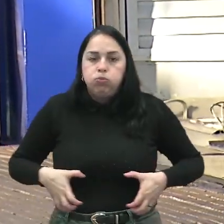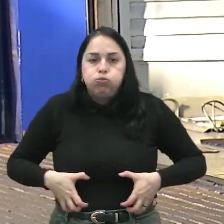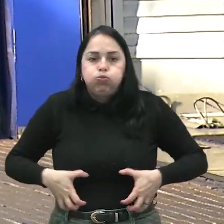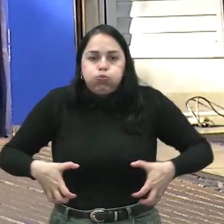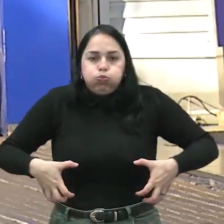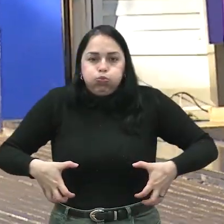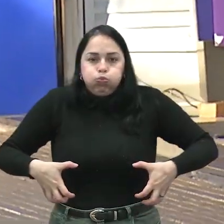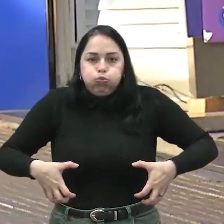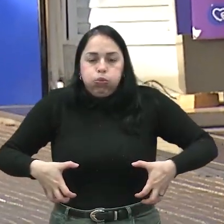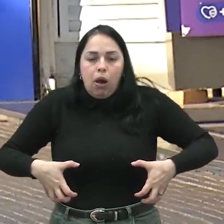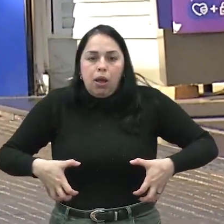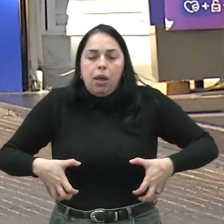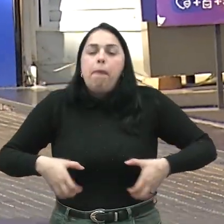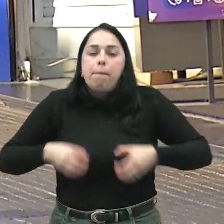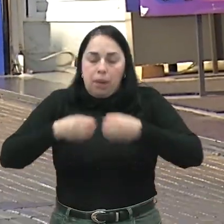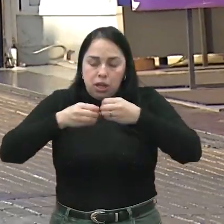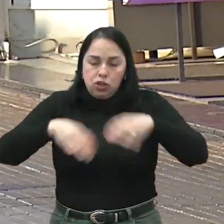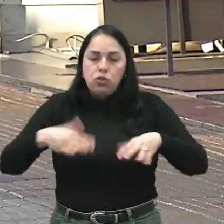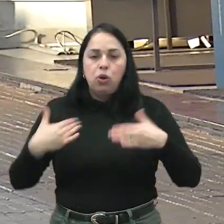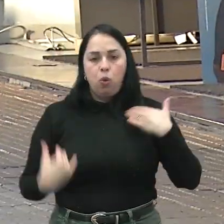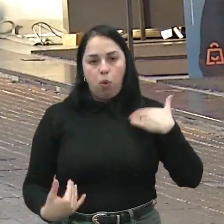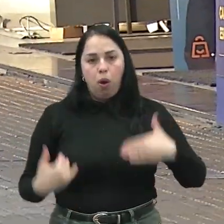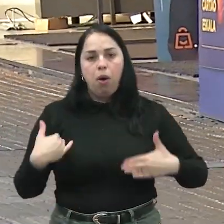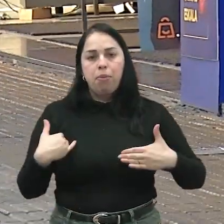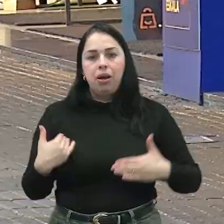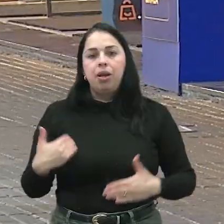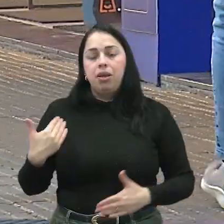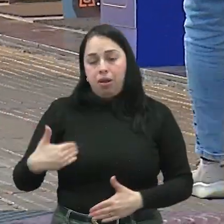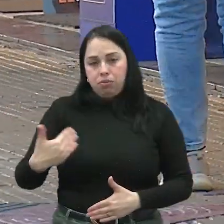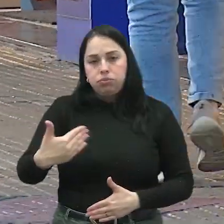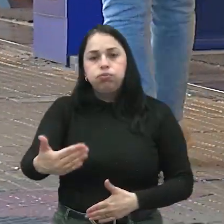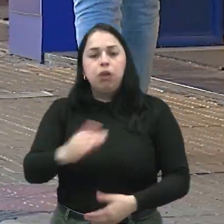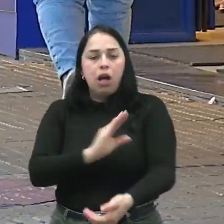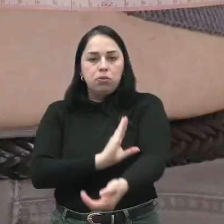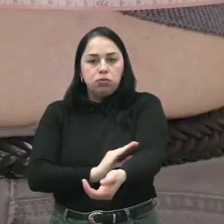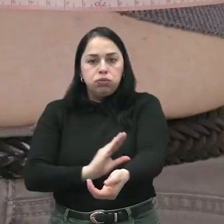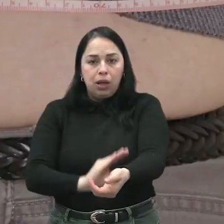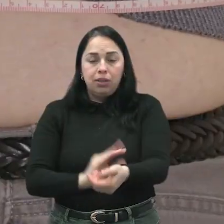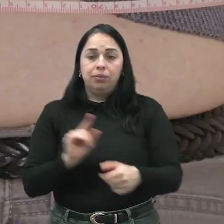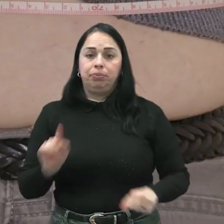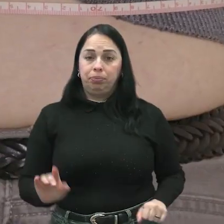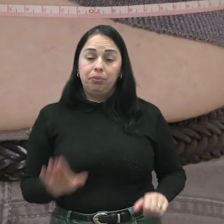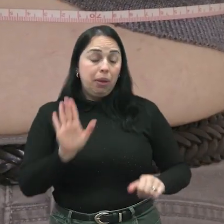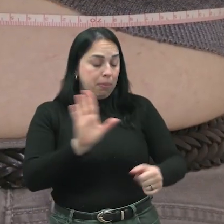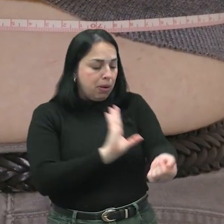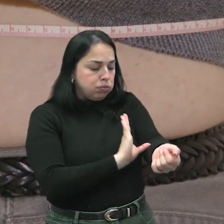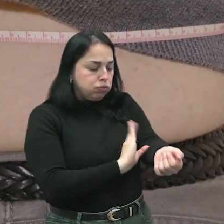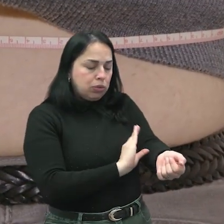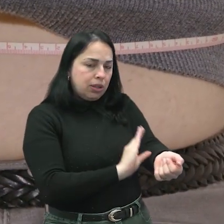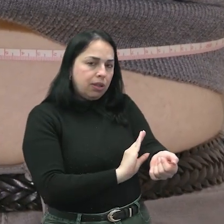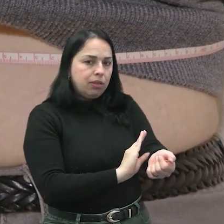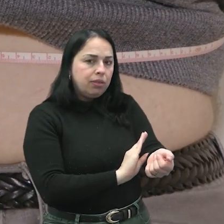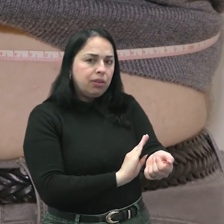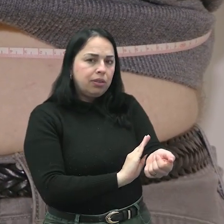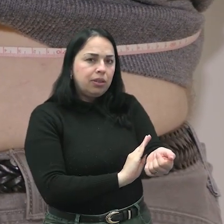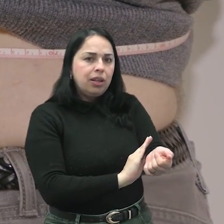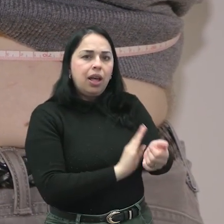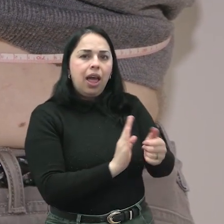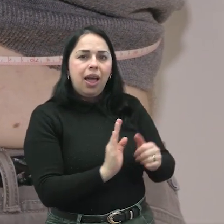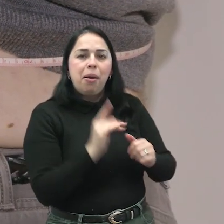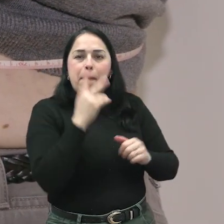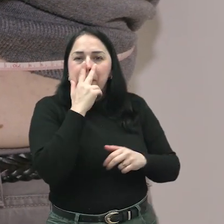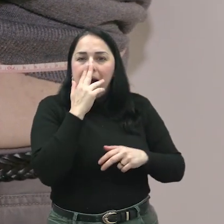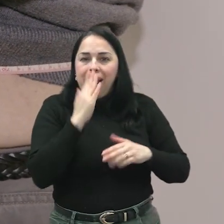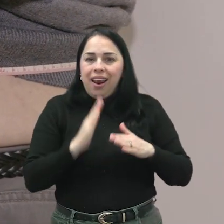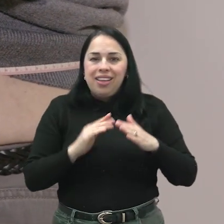uma inflamação que ataca o corpo e acelera a perda de músculos. Já a massa muscular funciona como